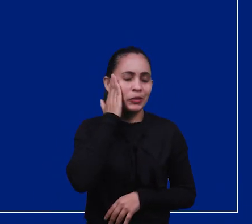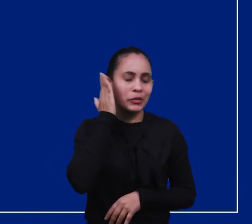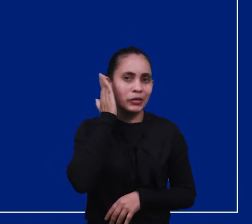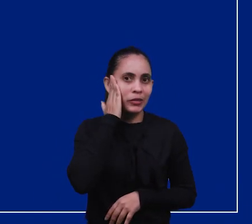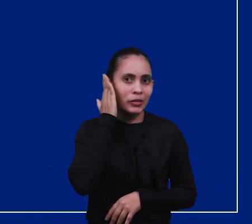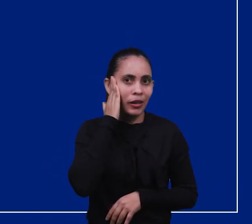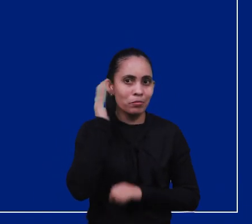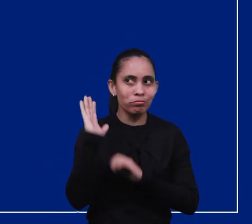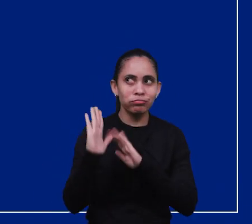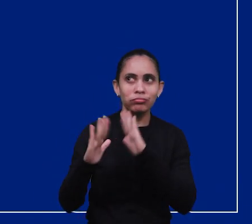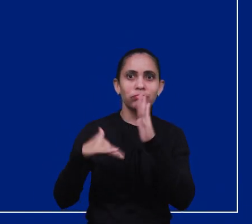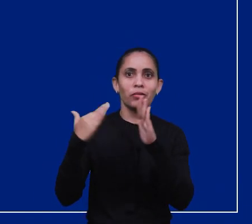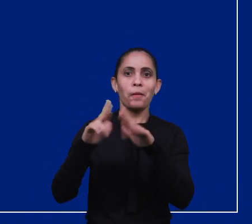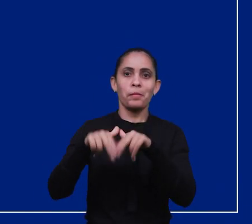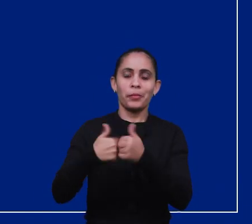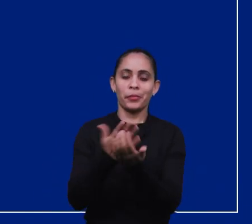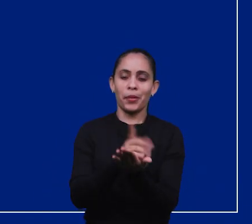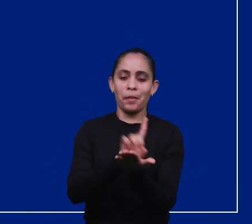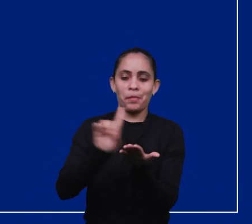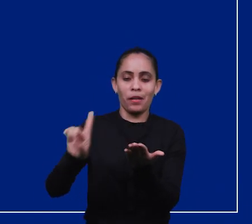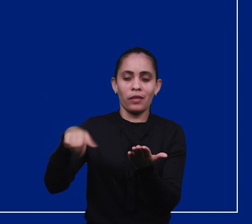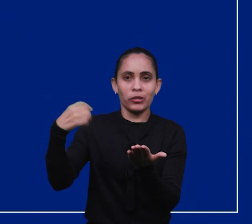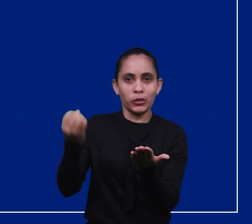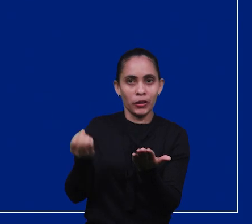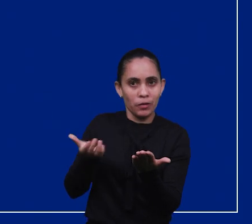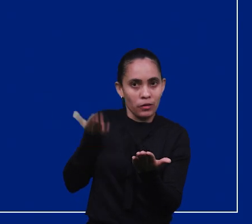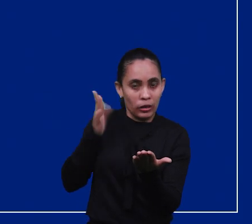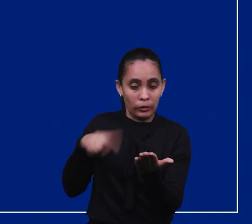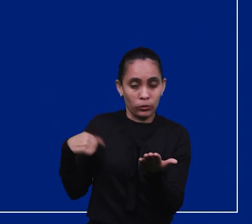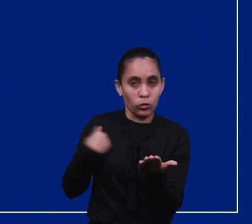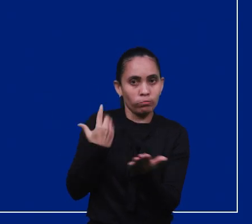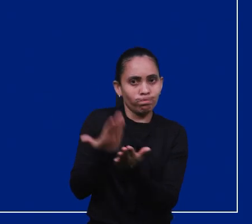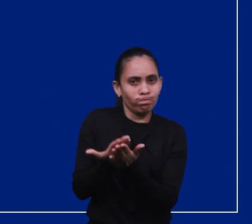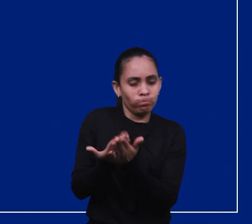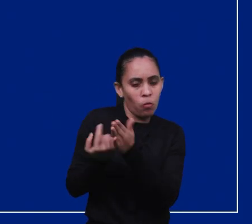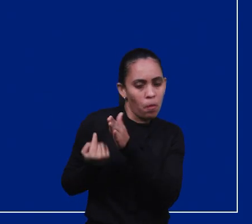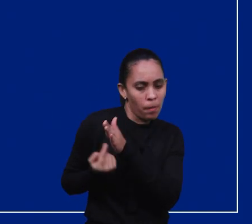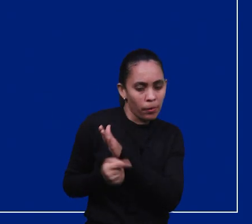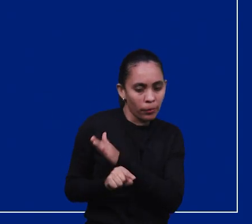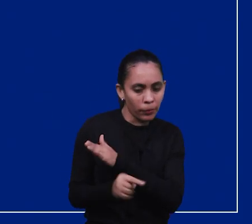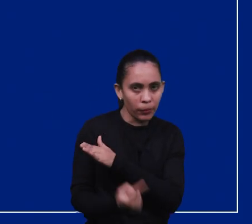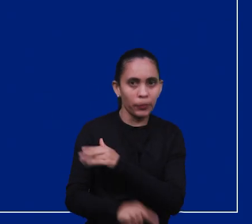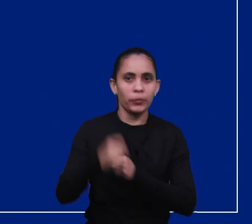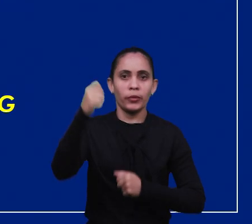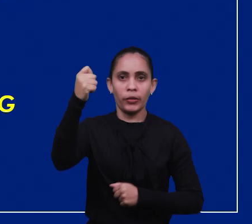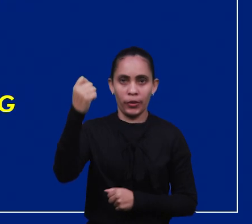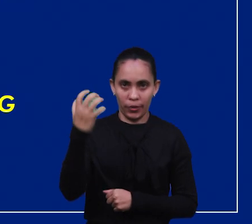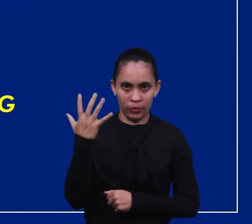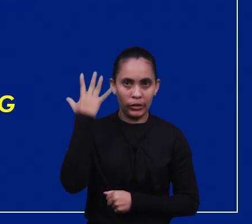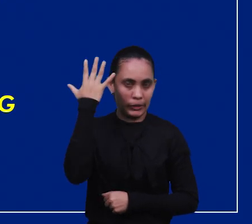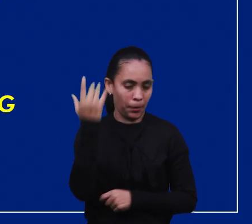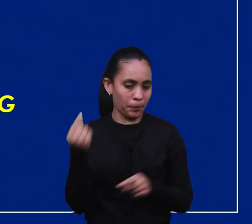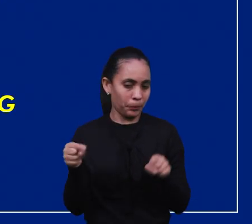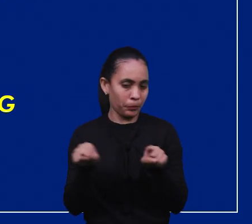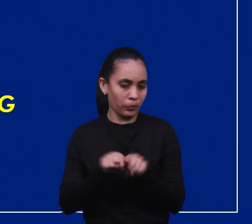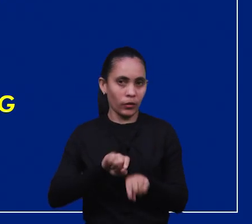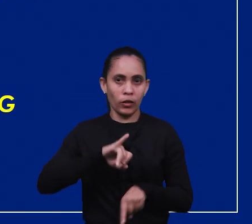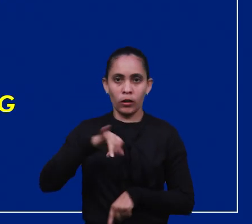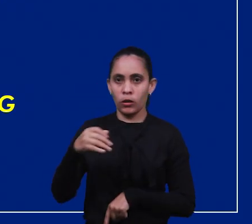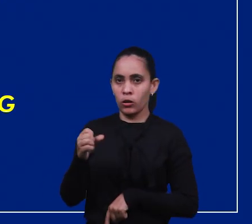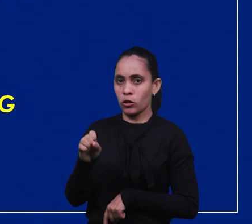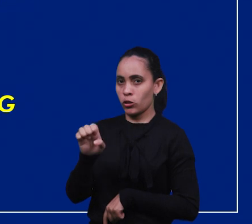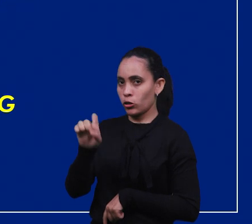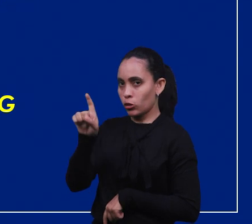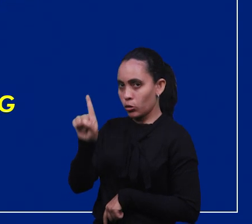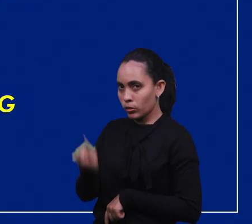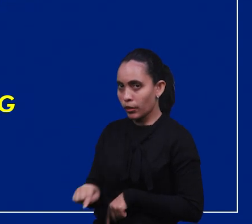revelada, nos levando a ter mais profundidade nas revelações. Também José Epifânio Botelho, que é de